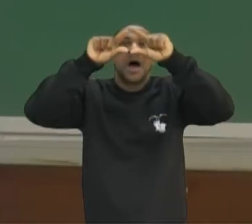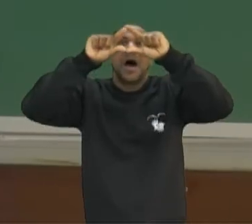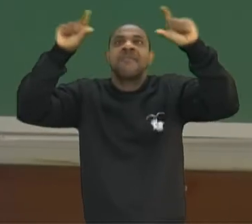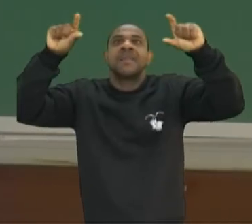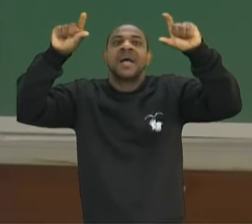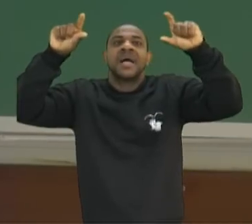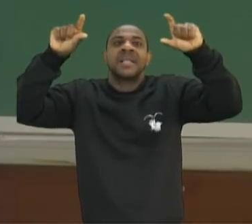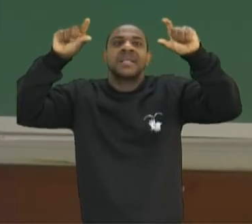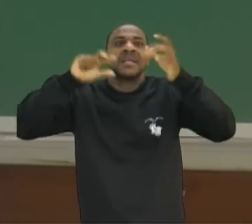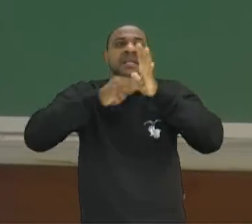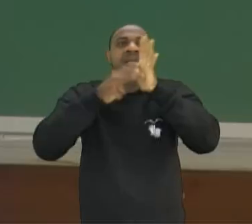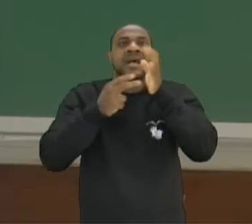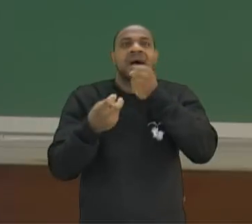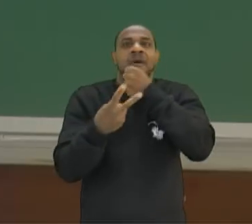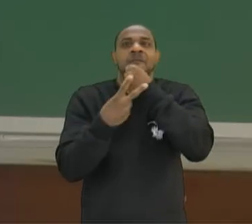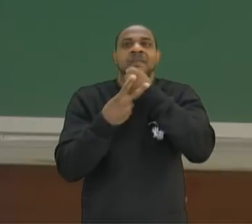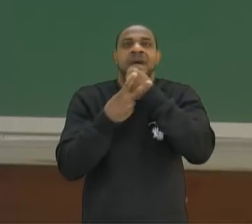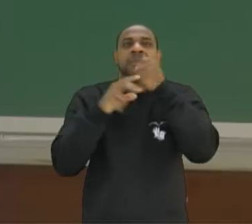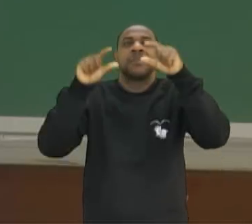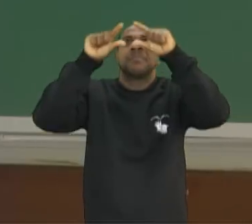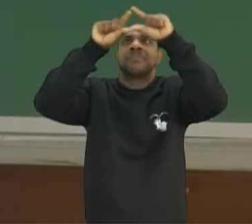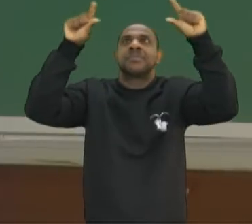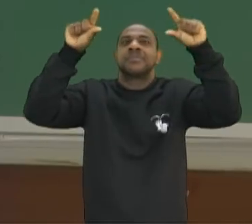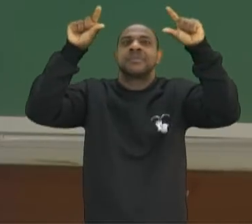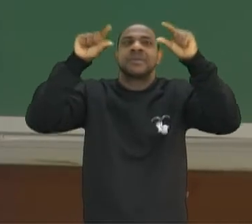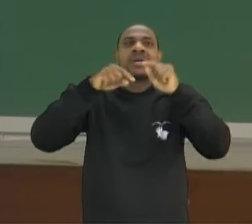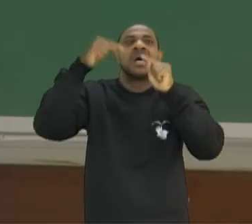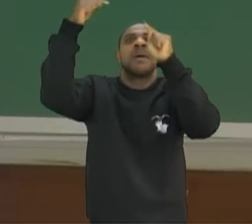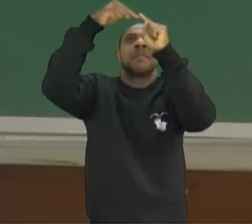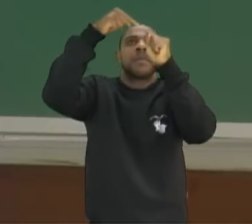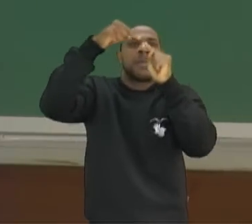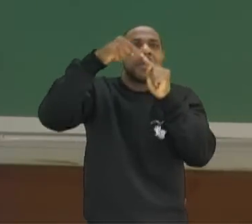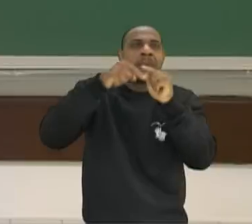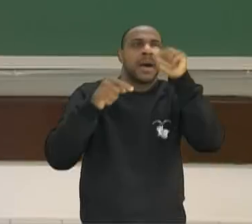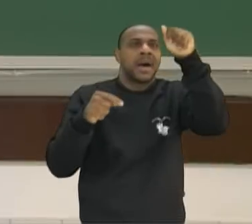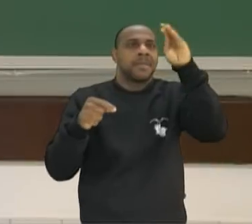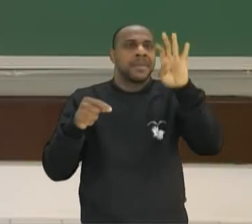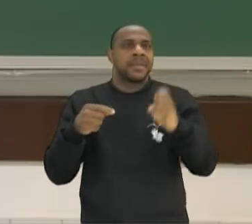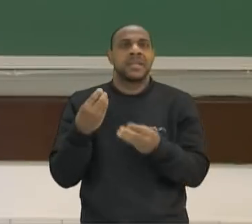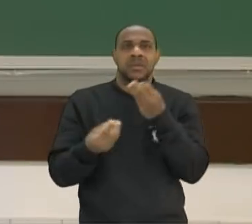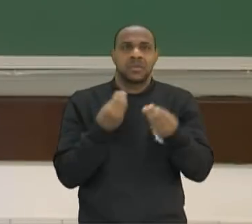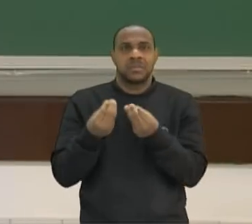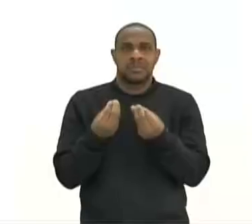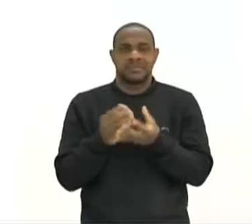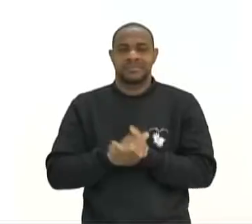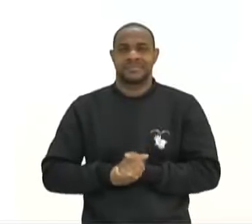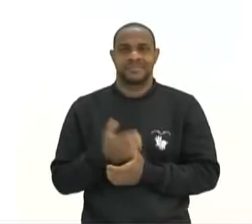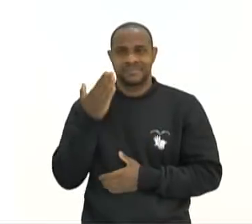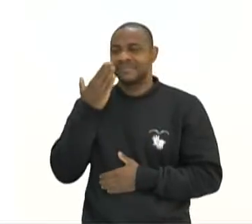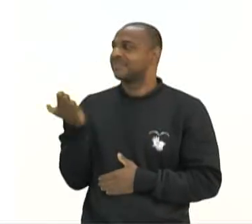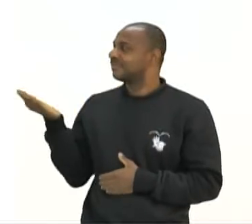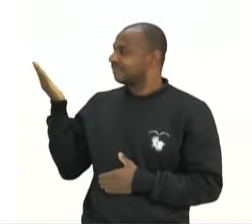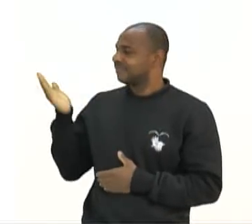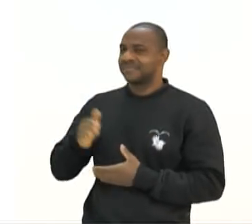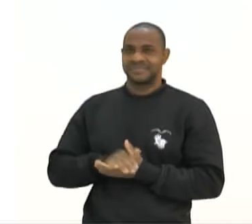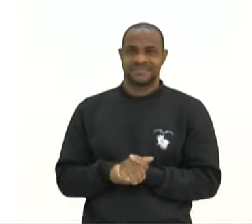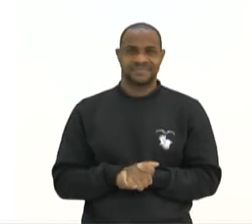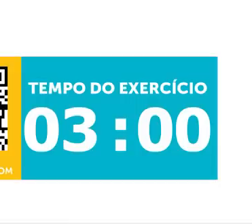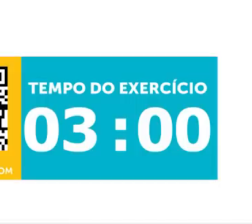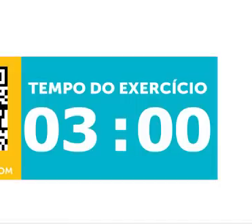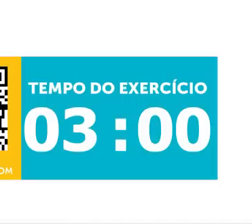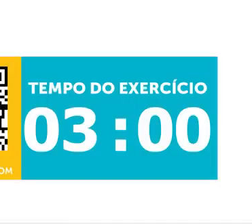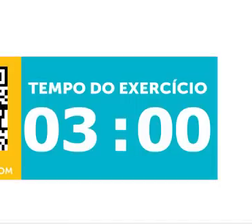significados dos verbos run, walk, crawl são respectivamente... Daqui a pouco eu venho com a resposta.